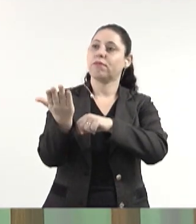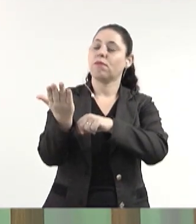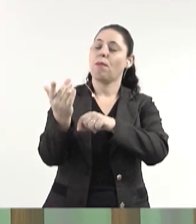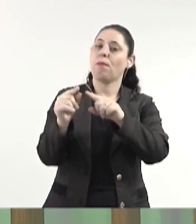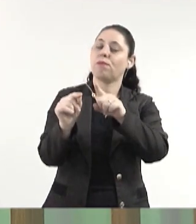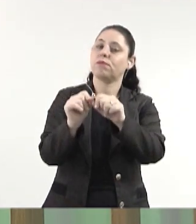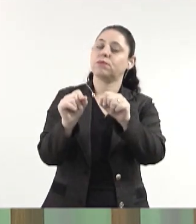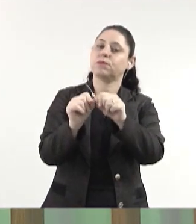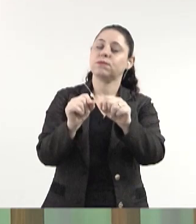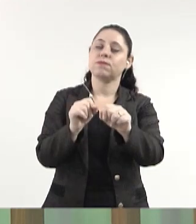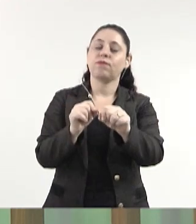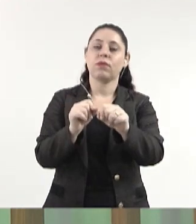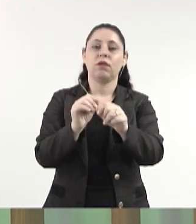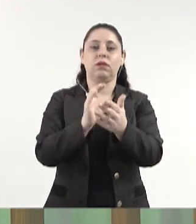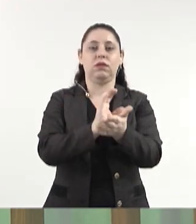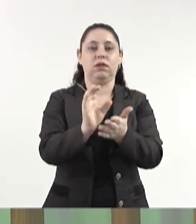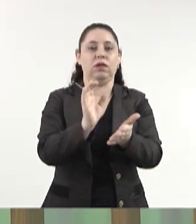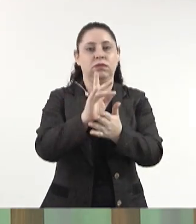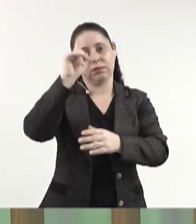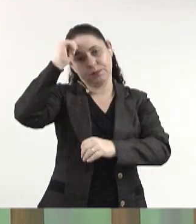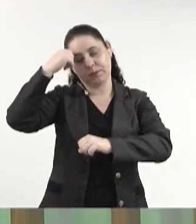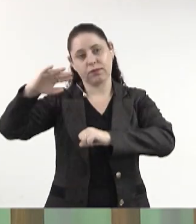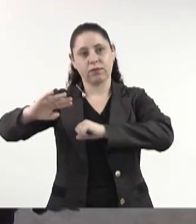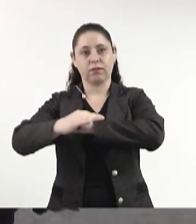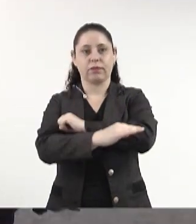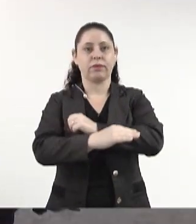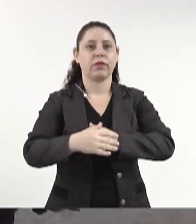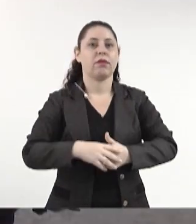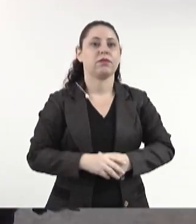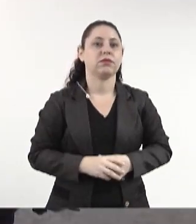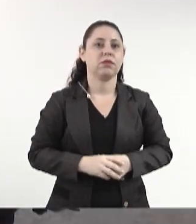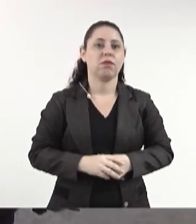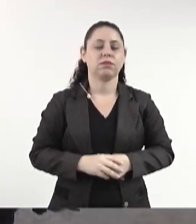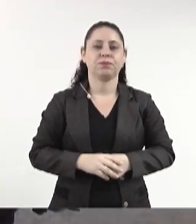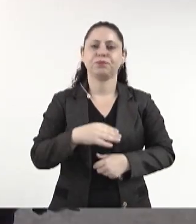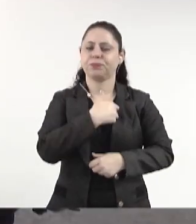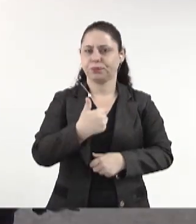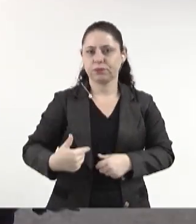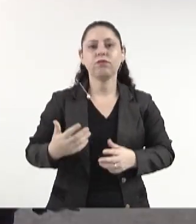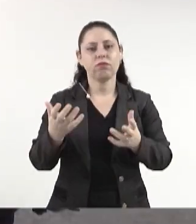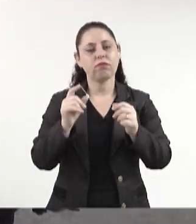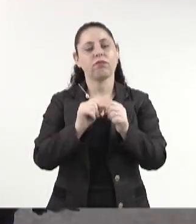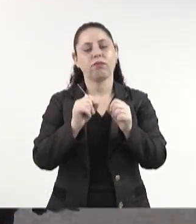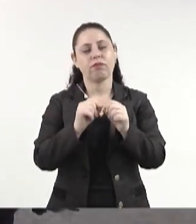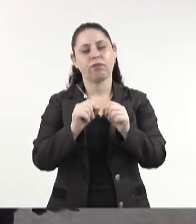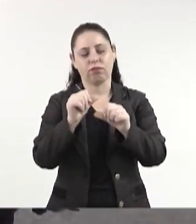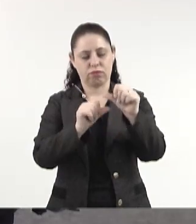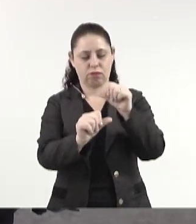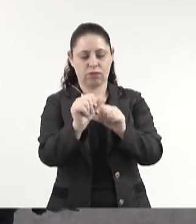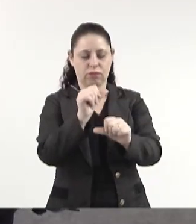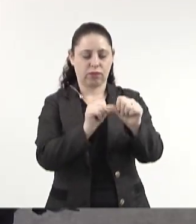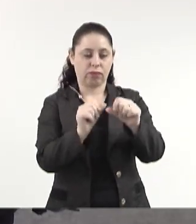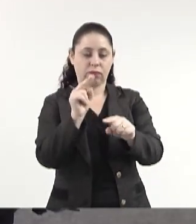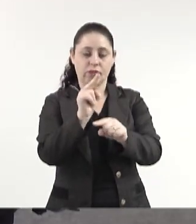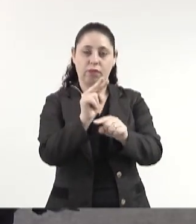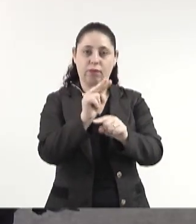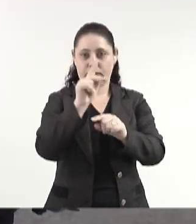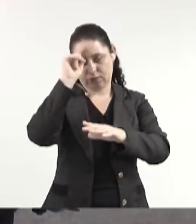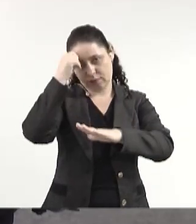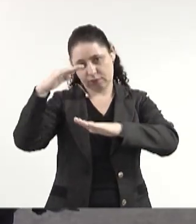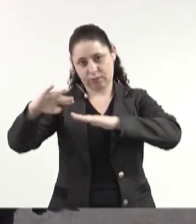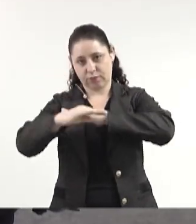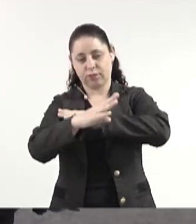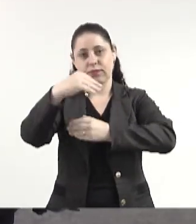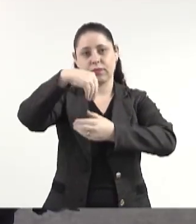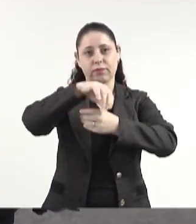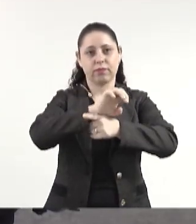possa investir na recuperação de rodovias estaduais. O governo quer fazer uma alteração no modelo de conservação de rodovias do